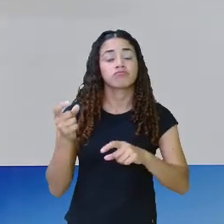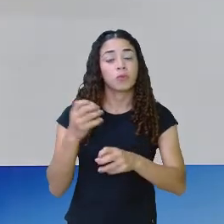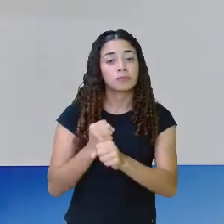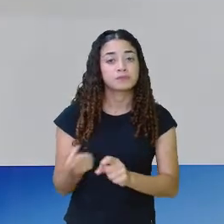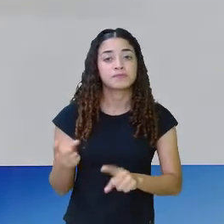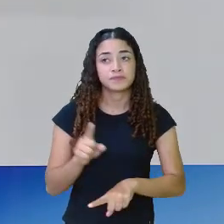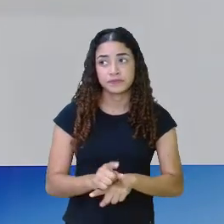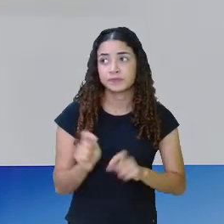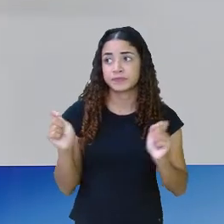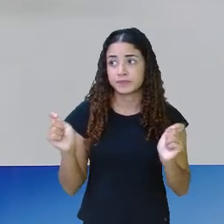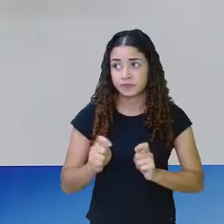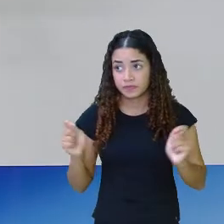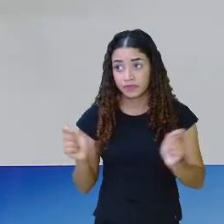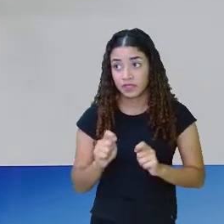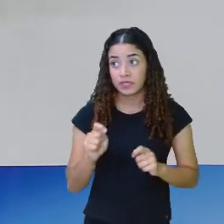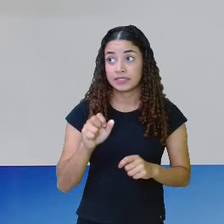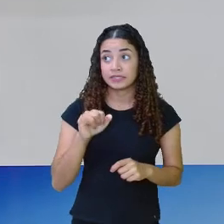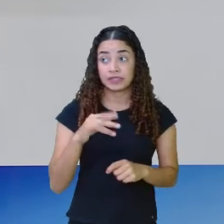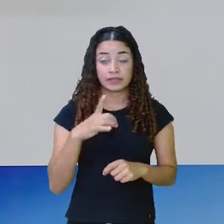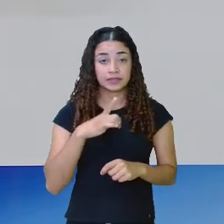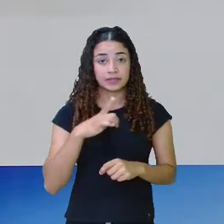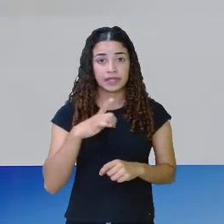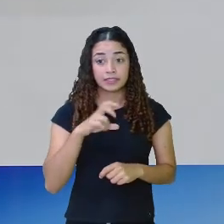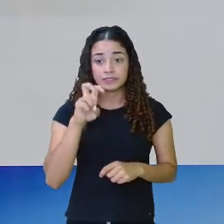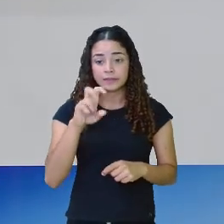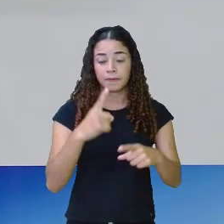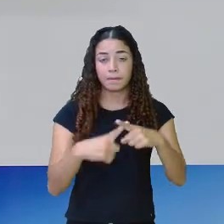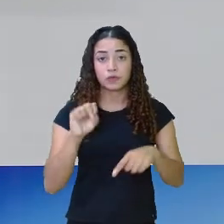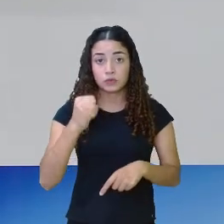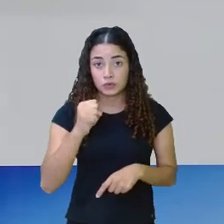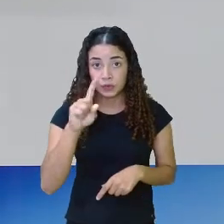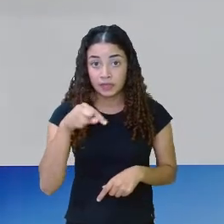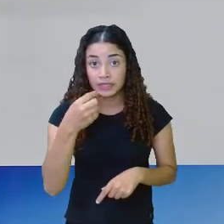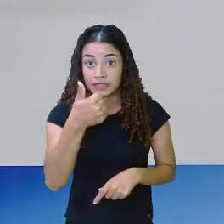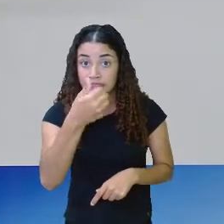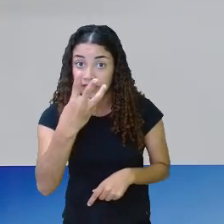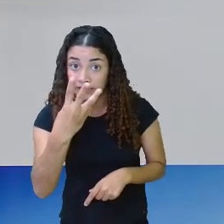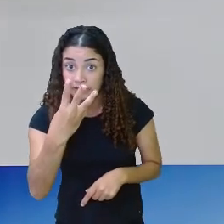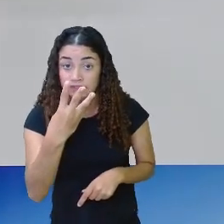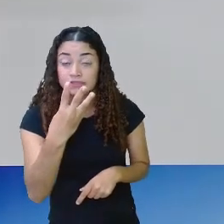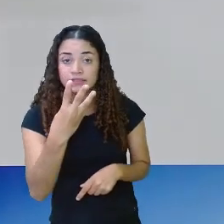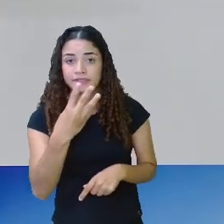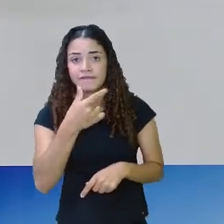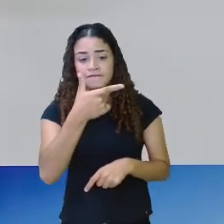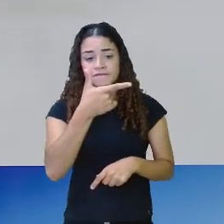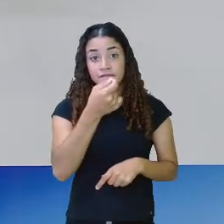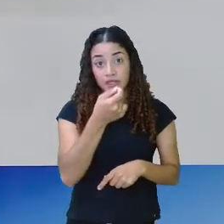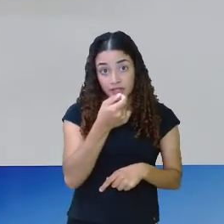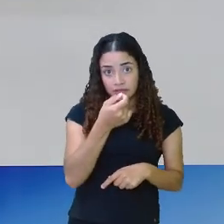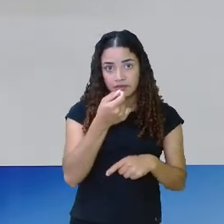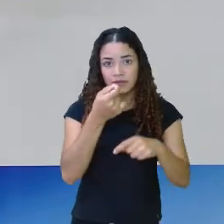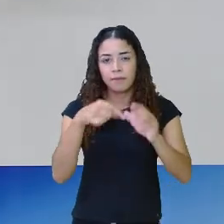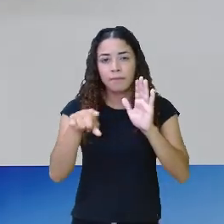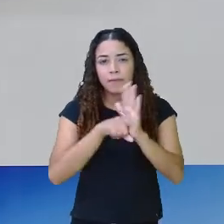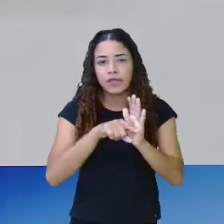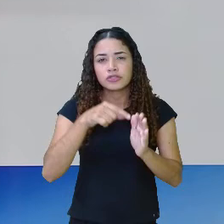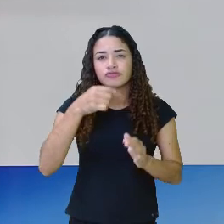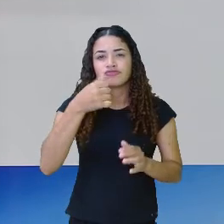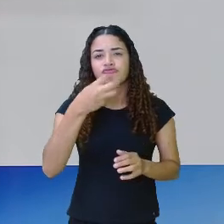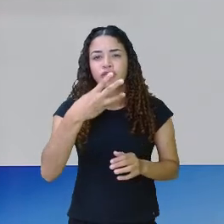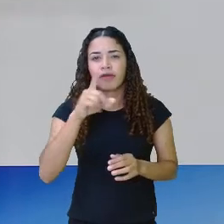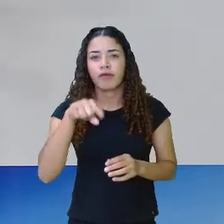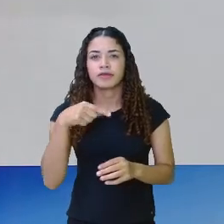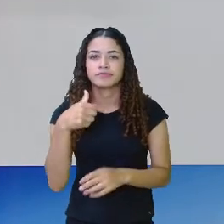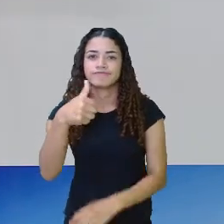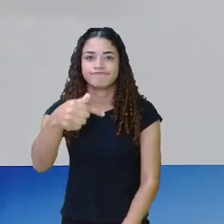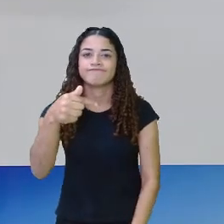eu tenho esses dois valores, 5 mais 8, 13, beleza? 20 menos 13, 7. Era